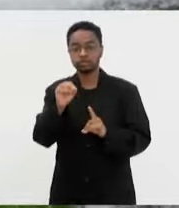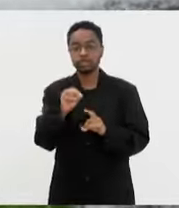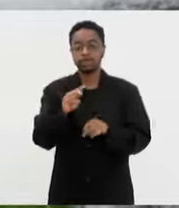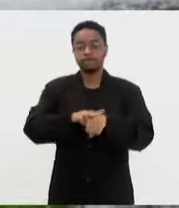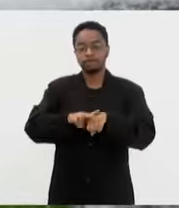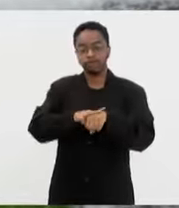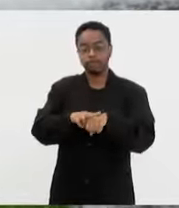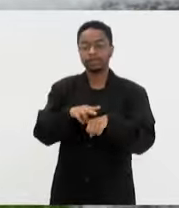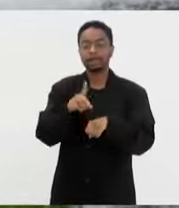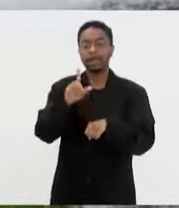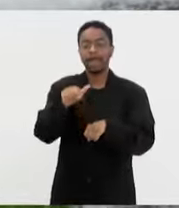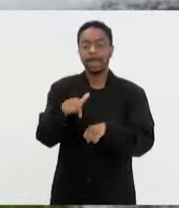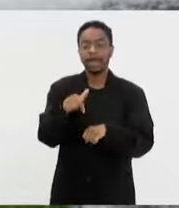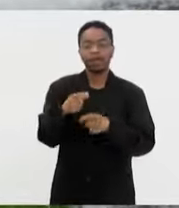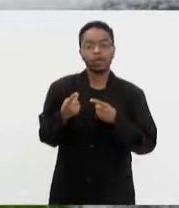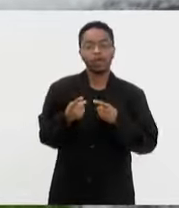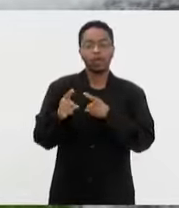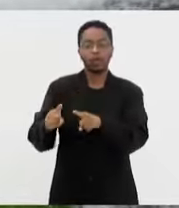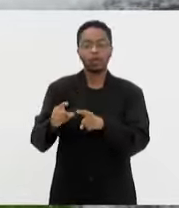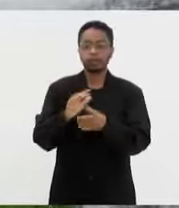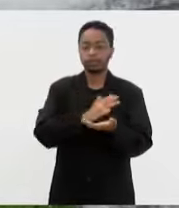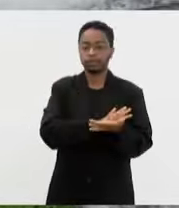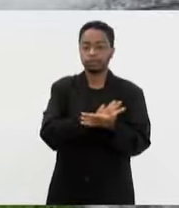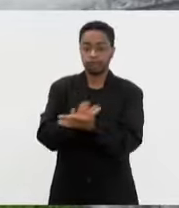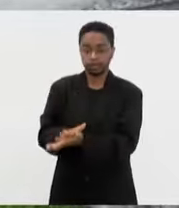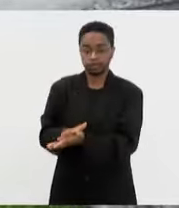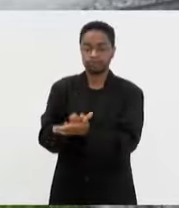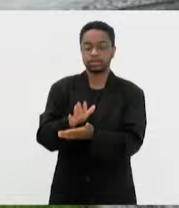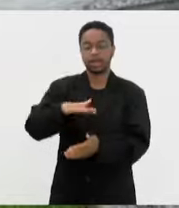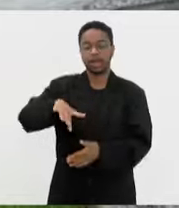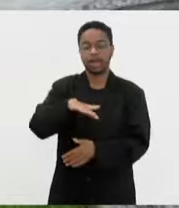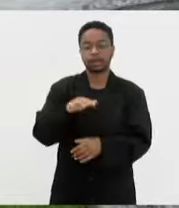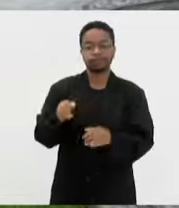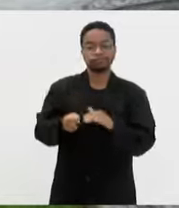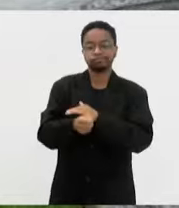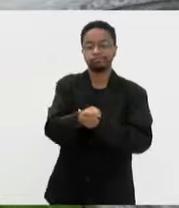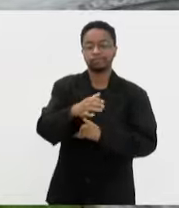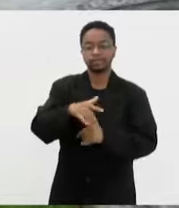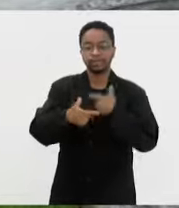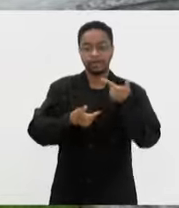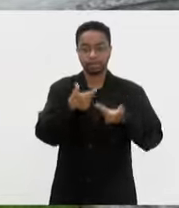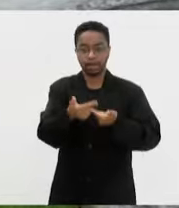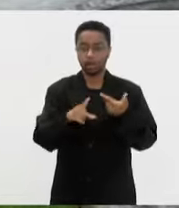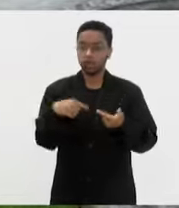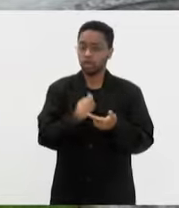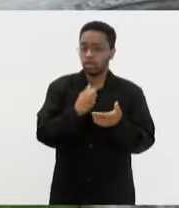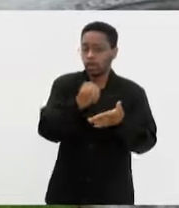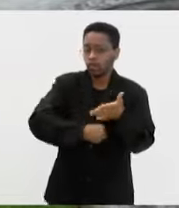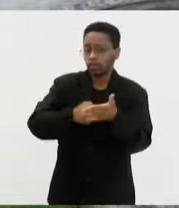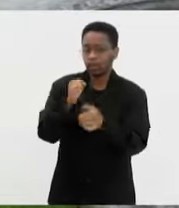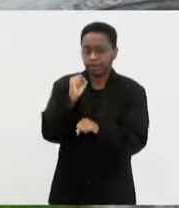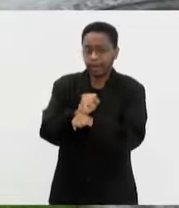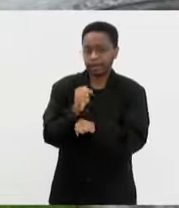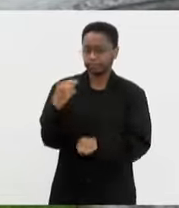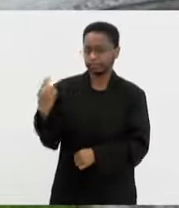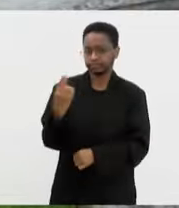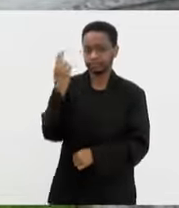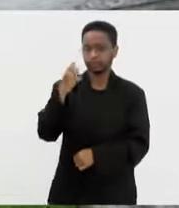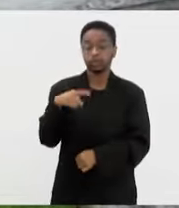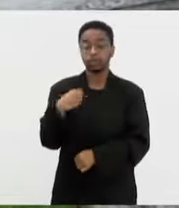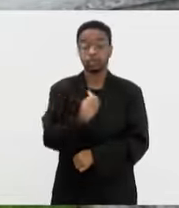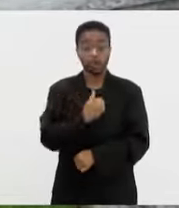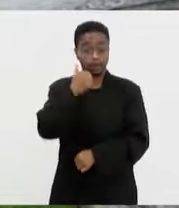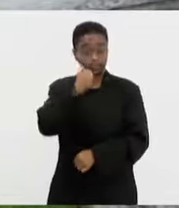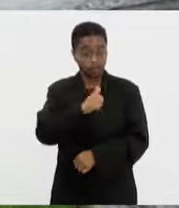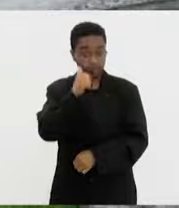do combate à discriminação ao mercado de trabalho. A nossa luta não pode parar. Nós,